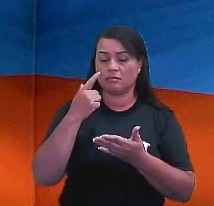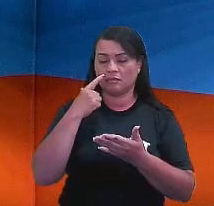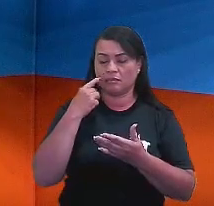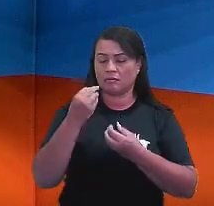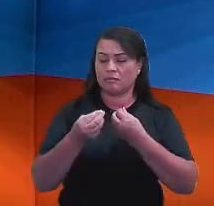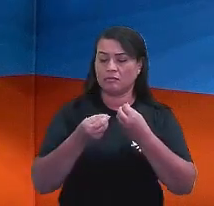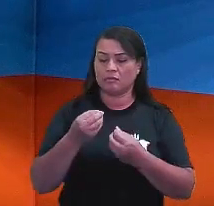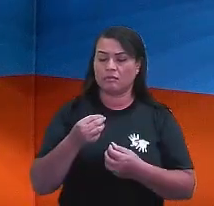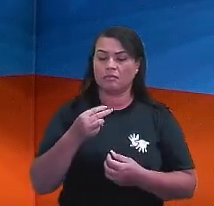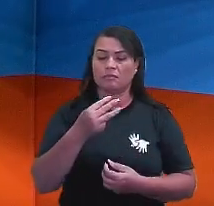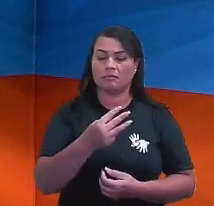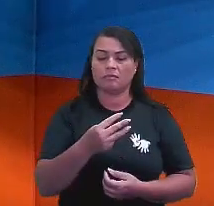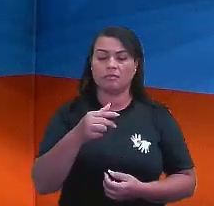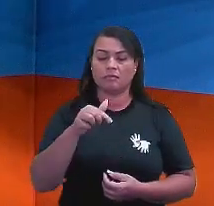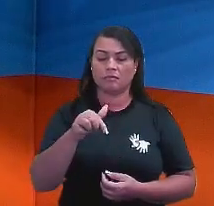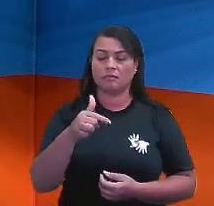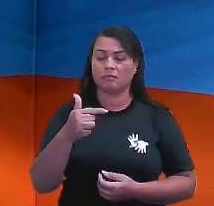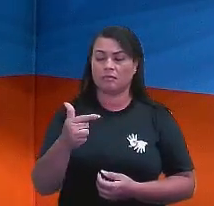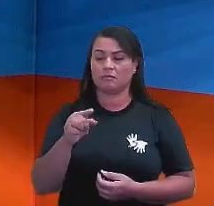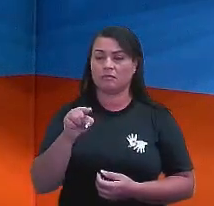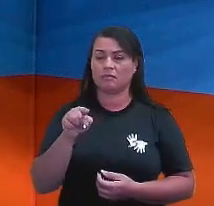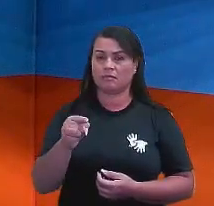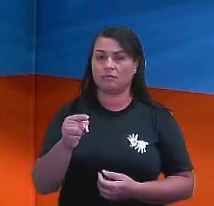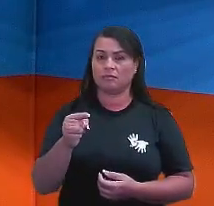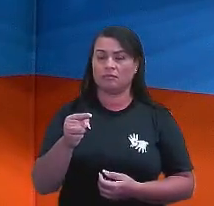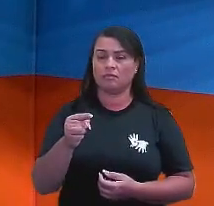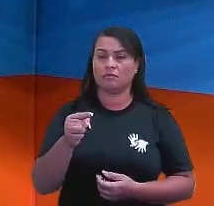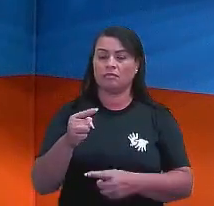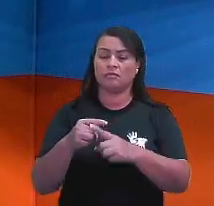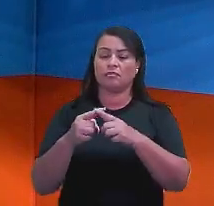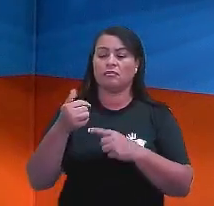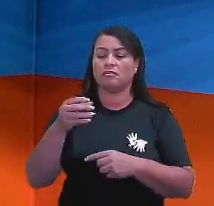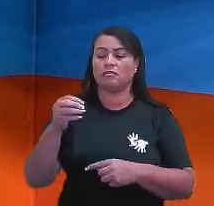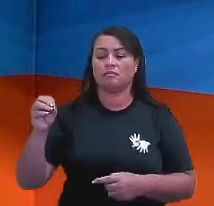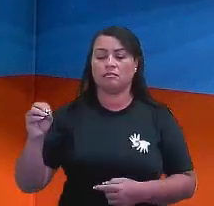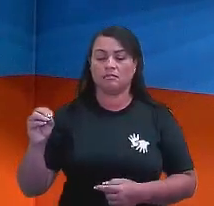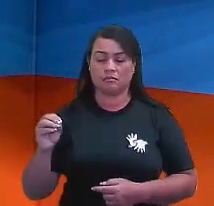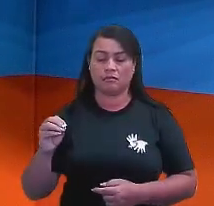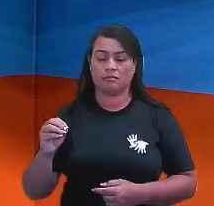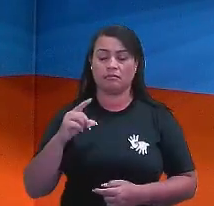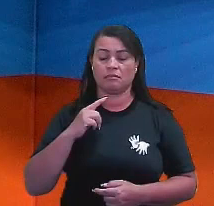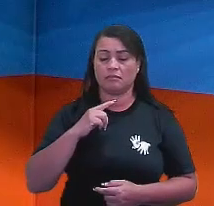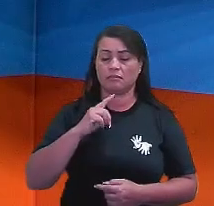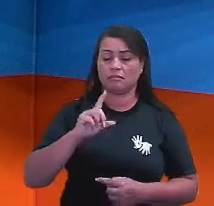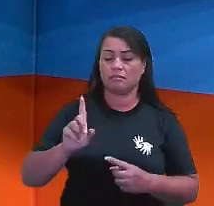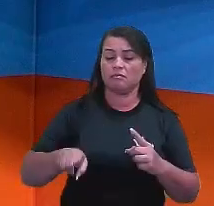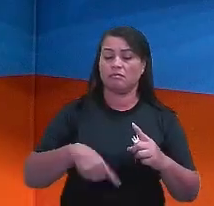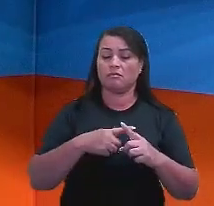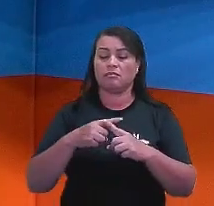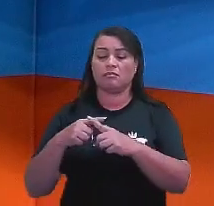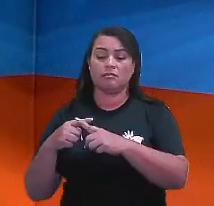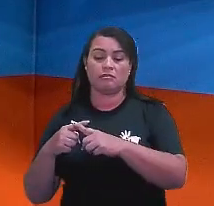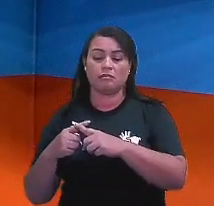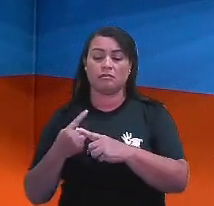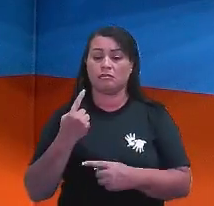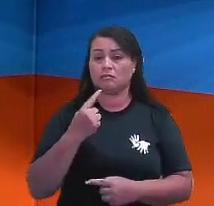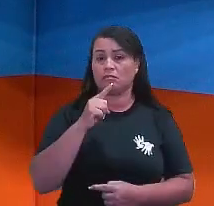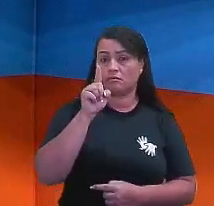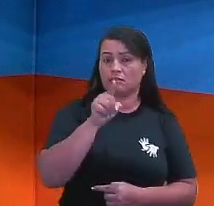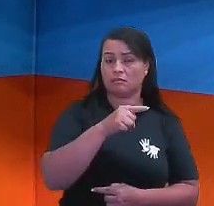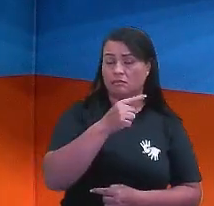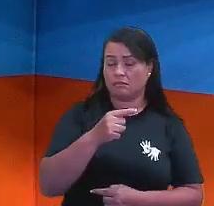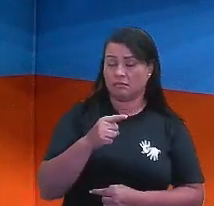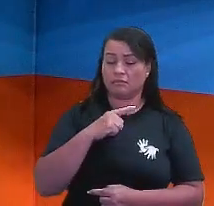aqui? 372 vezes 100, né? Que se eu multiplicar, lembrando aqui, ó, 1 vezes X vai dar